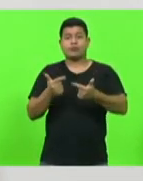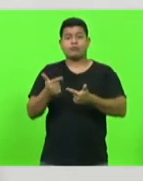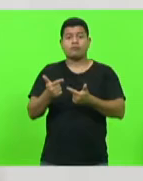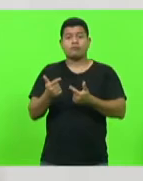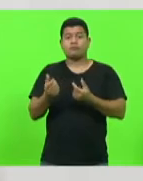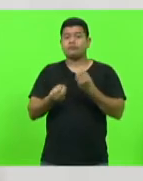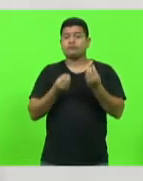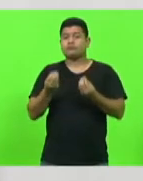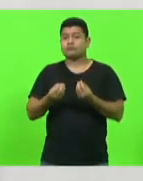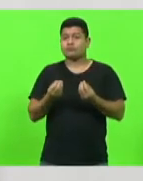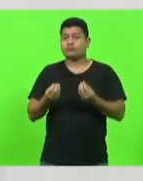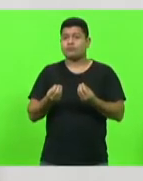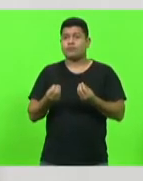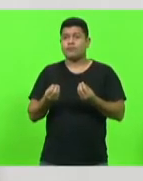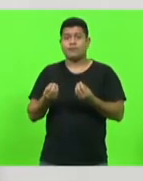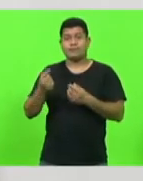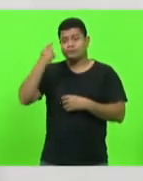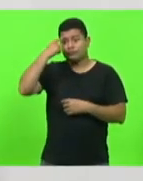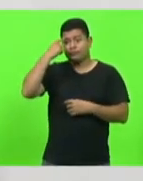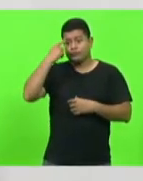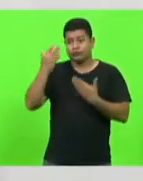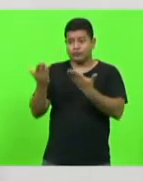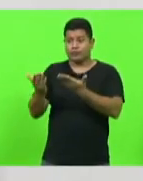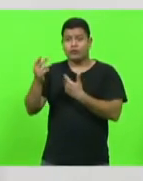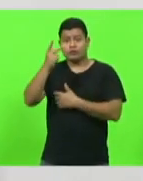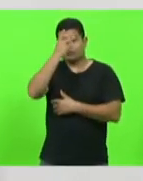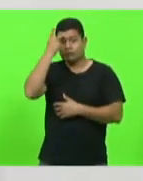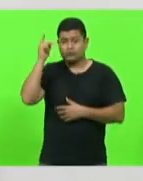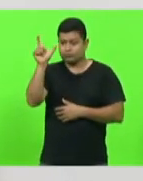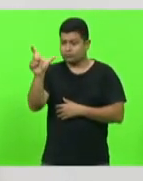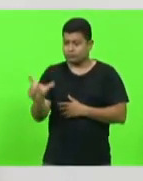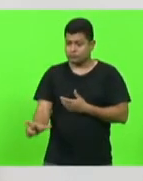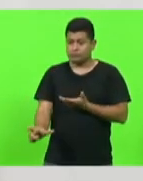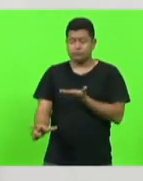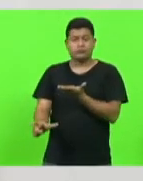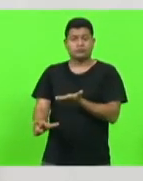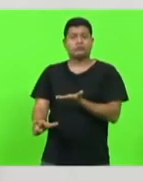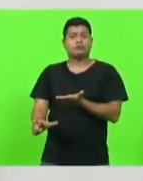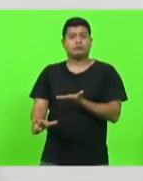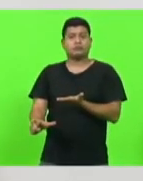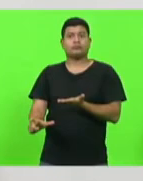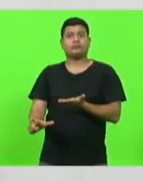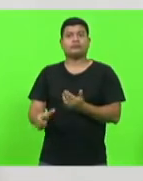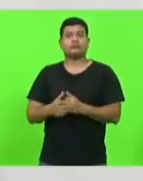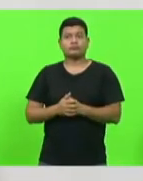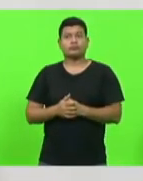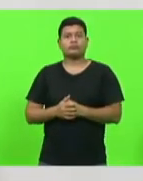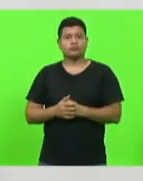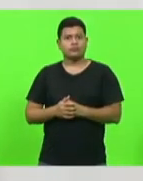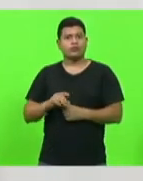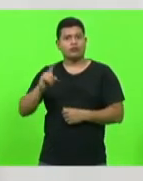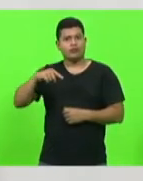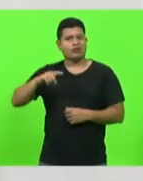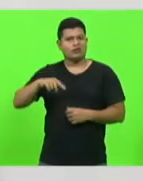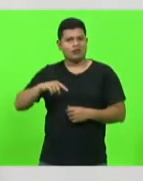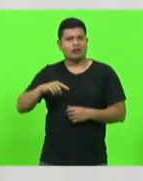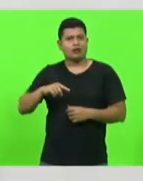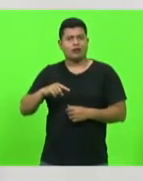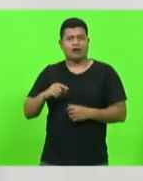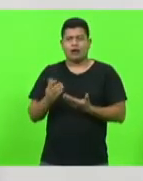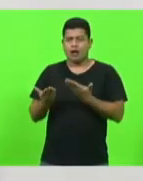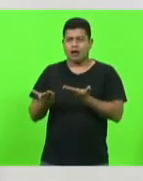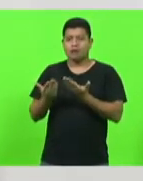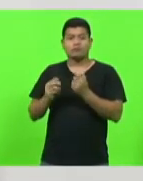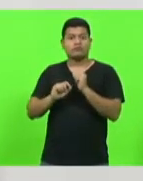todo, na sua totalidade. E aí está o segredo dessas